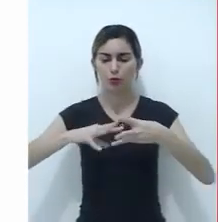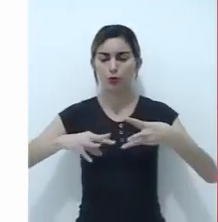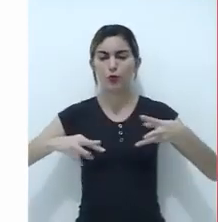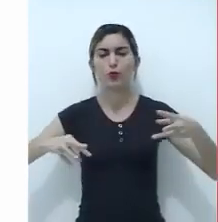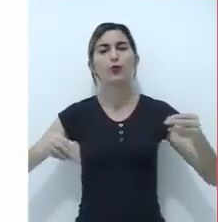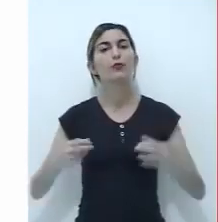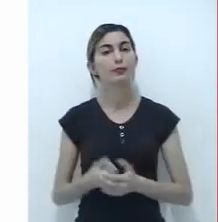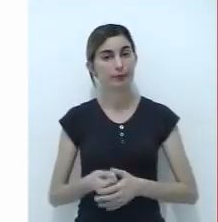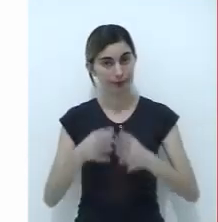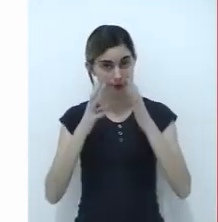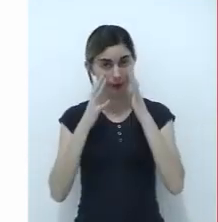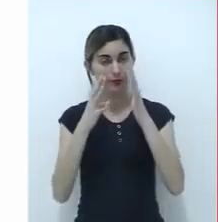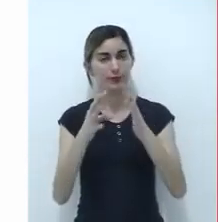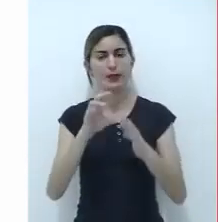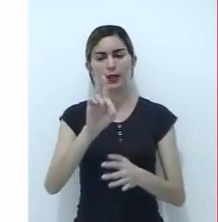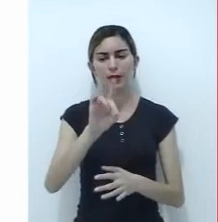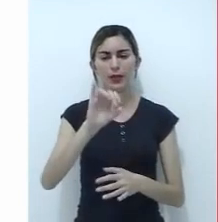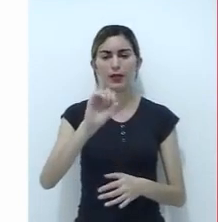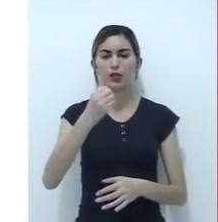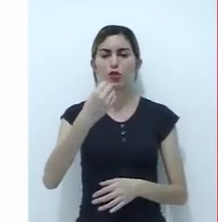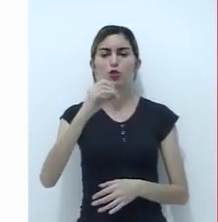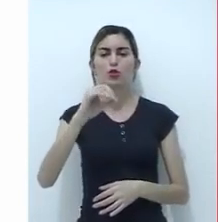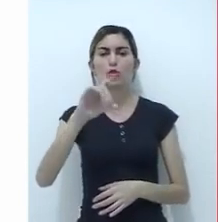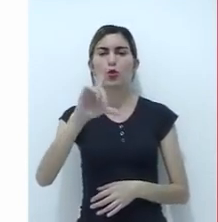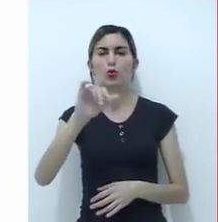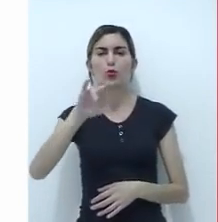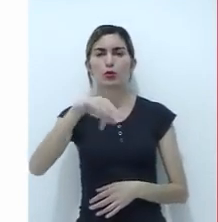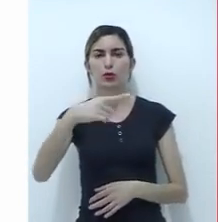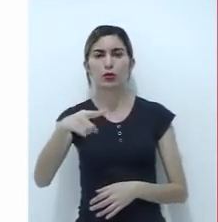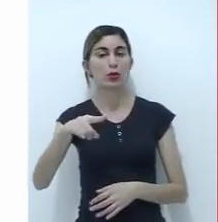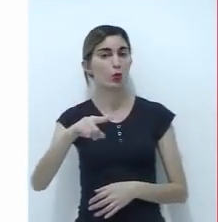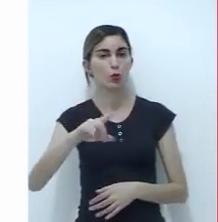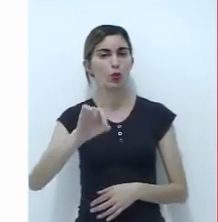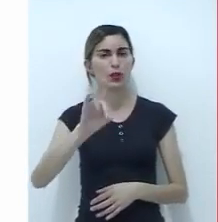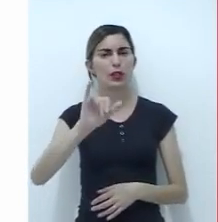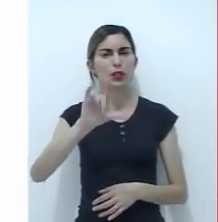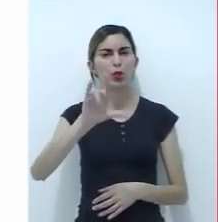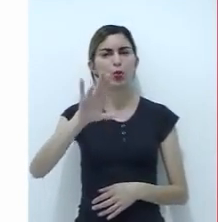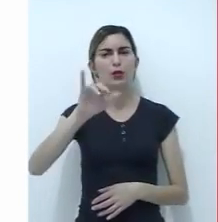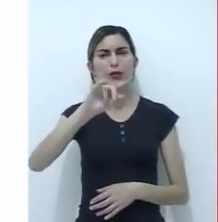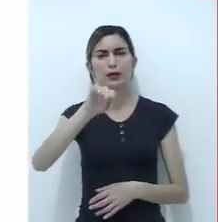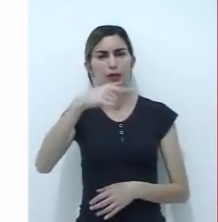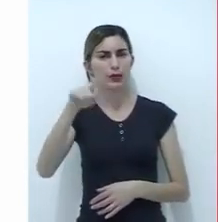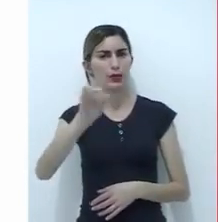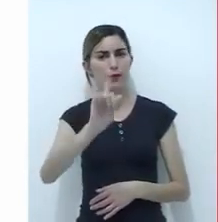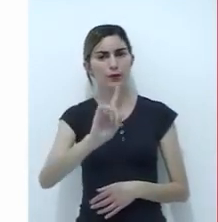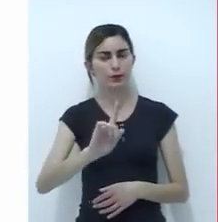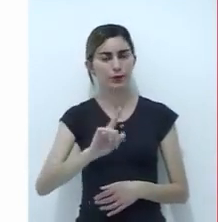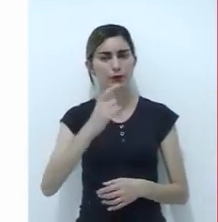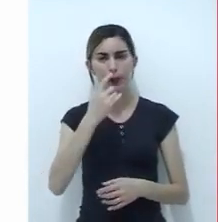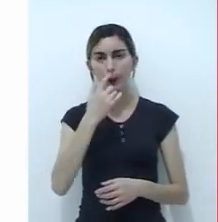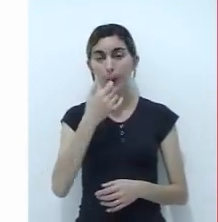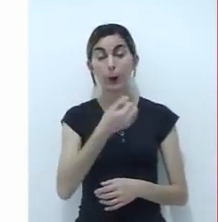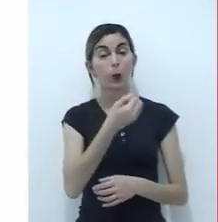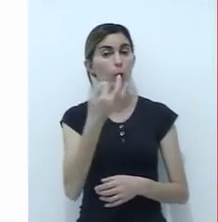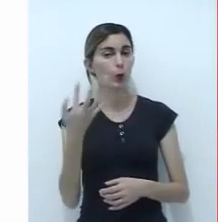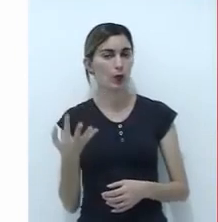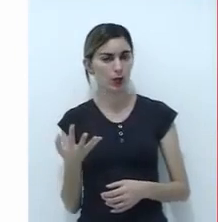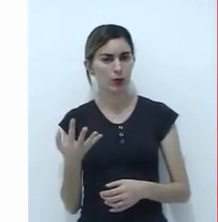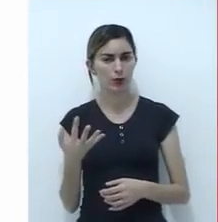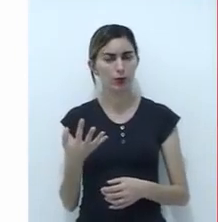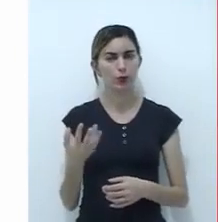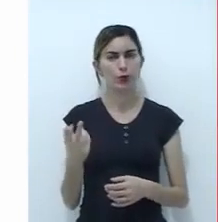dissolução. Presta bem atenção na palavra. Dissolução, não é diluição. Diluição é